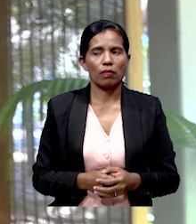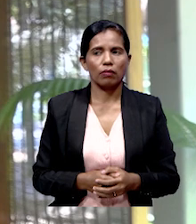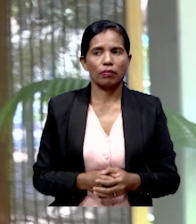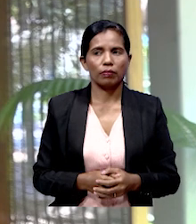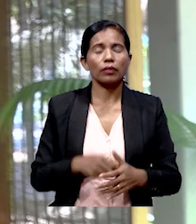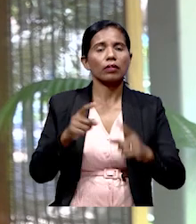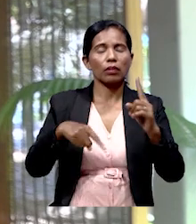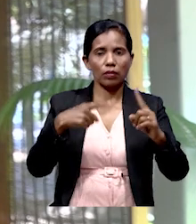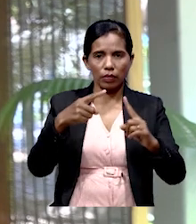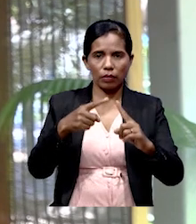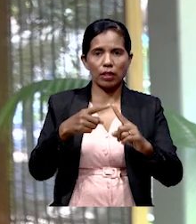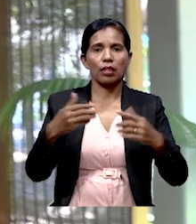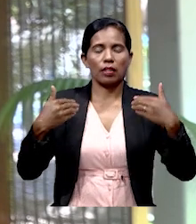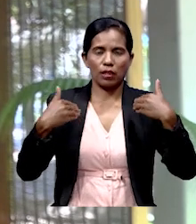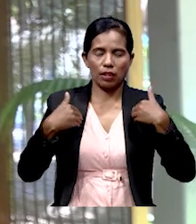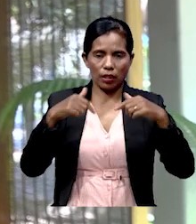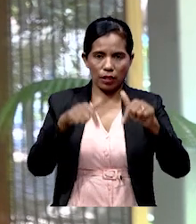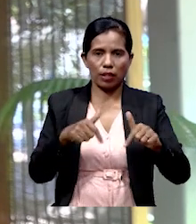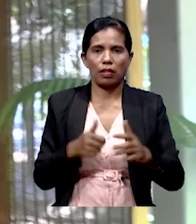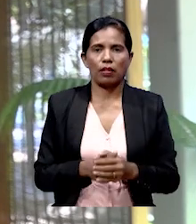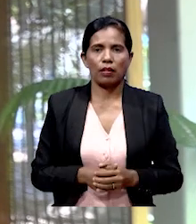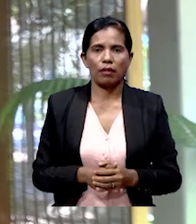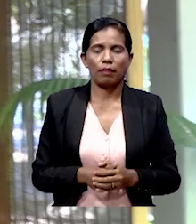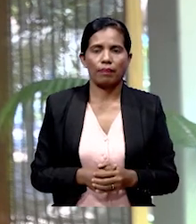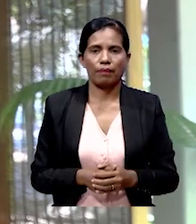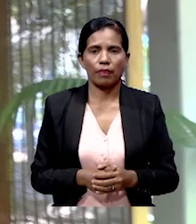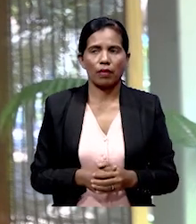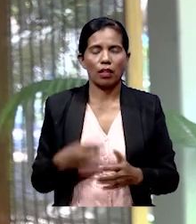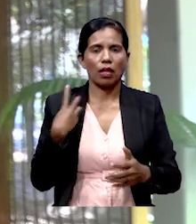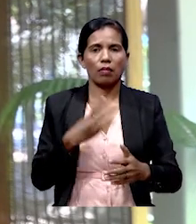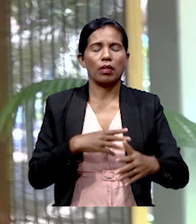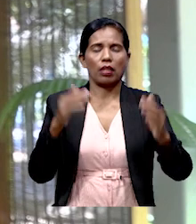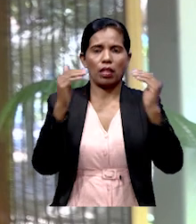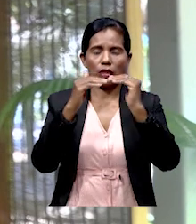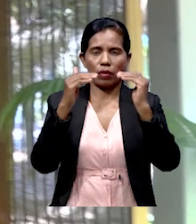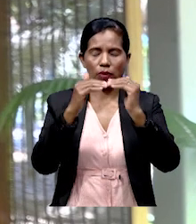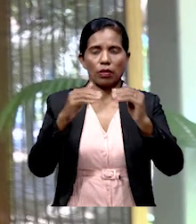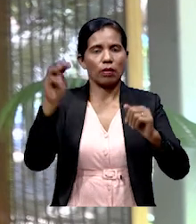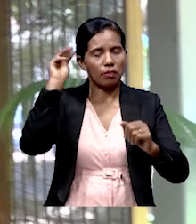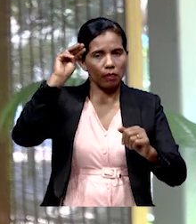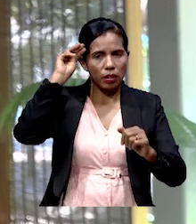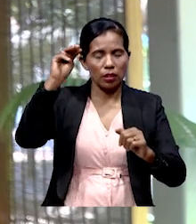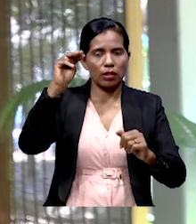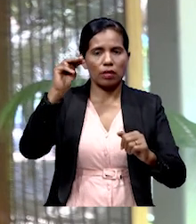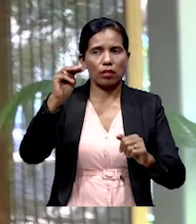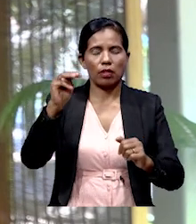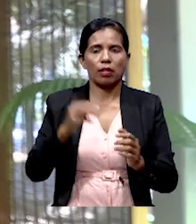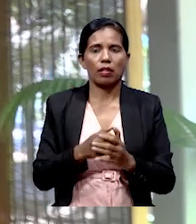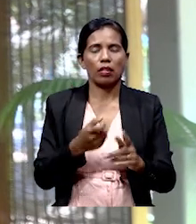one here, iha ne, na iha encontro ho ministru